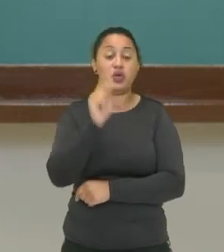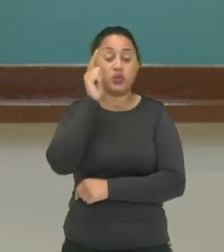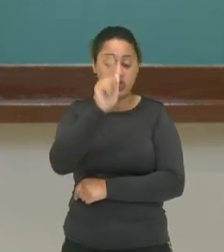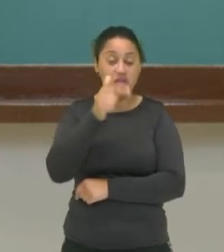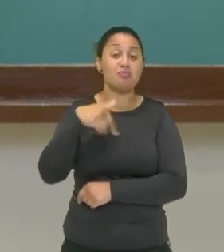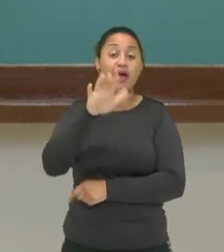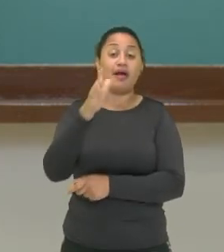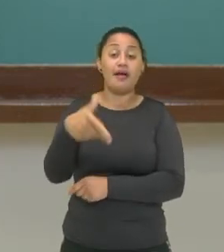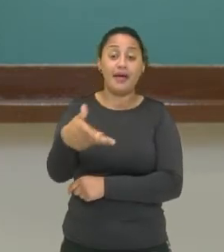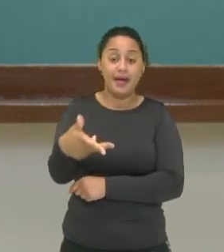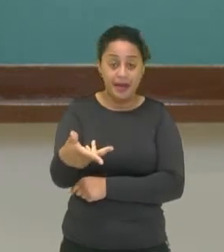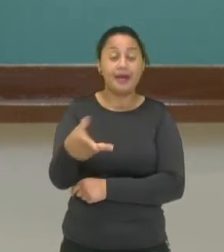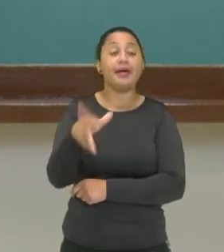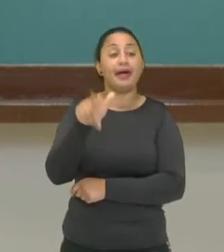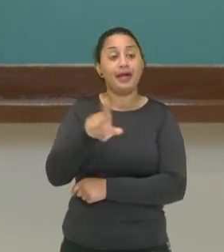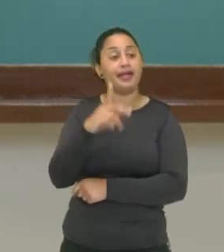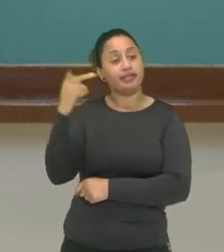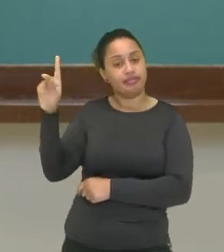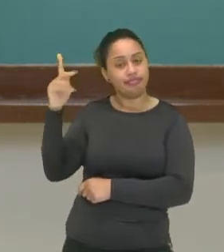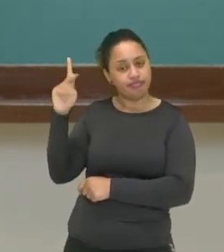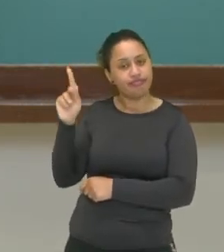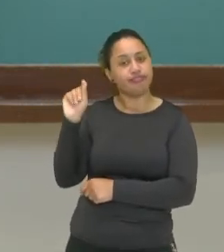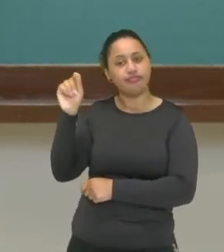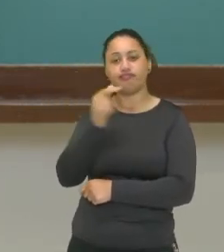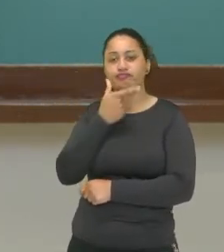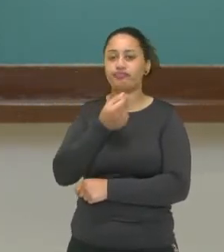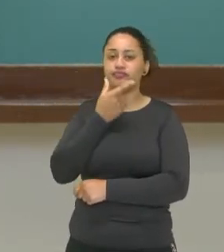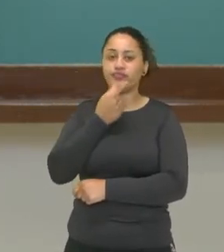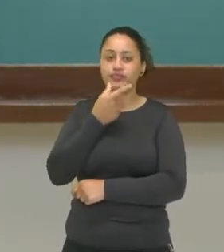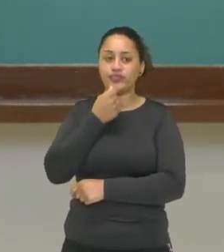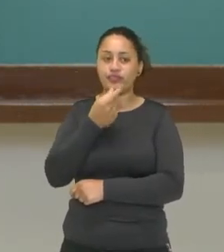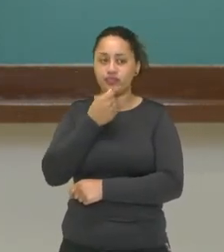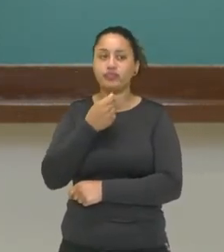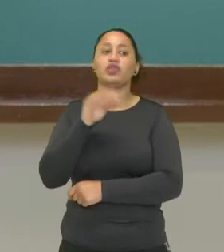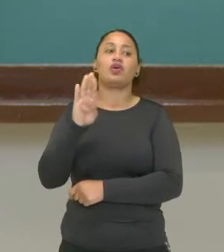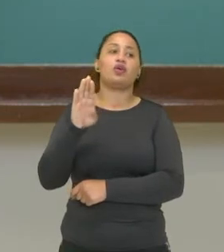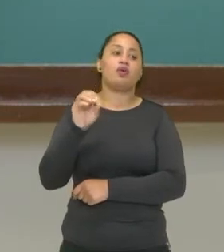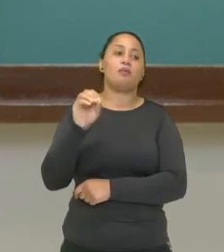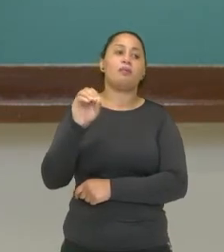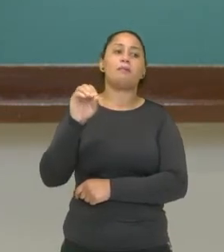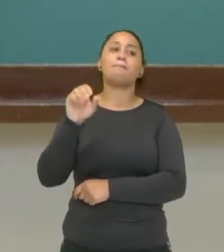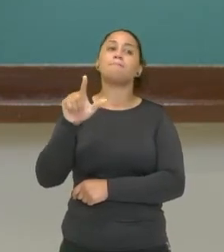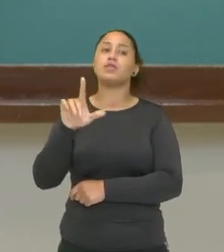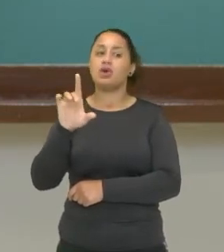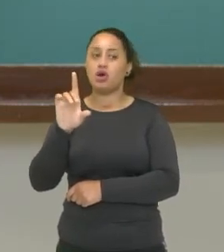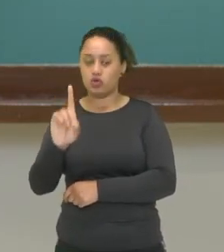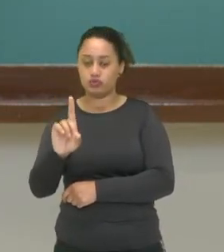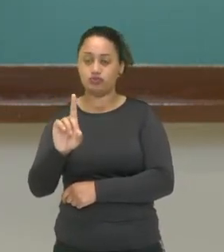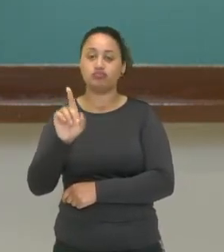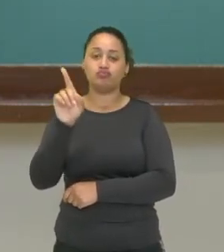do que ele ainda é a marca de Usain Bolt da Jamaica com